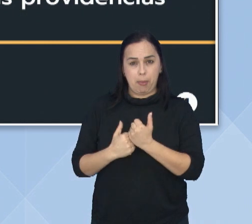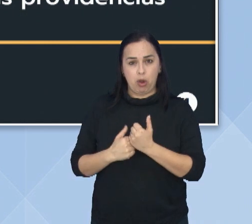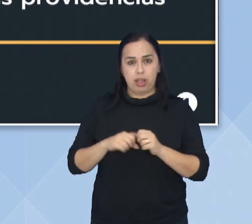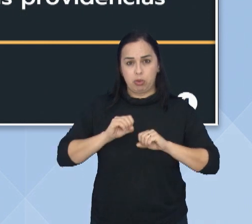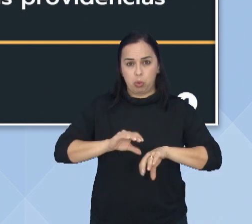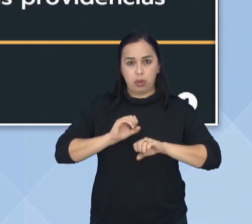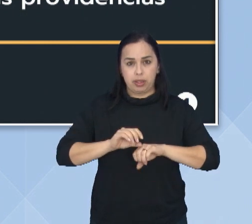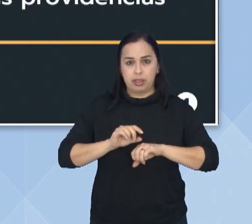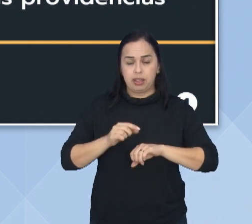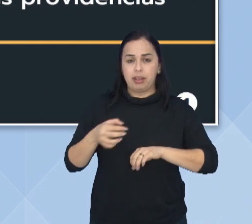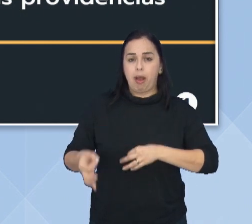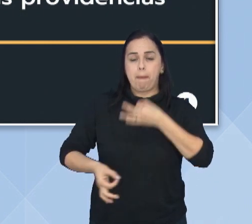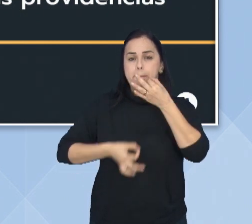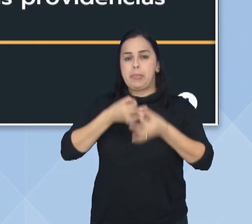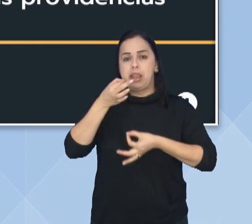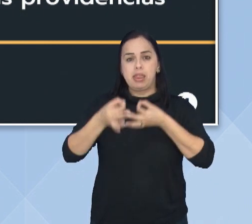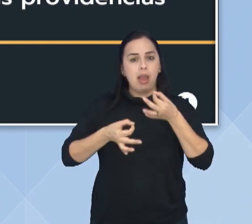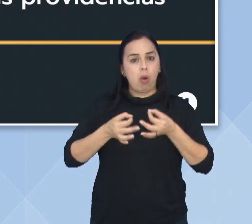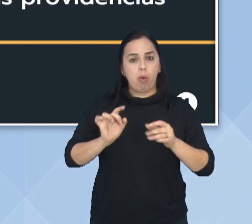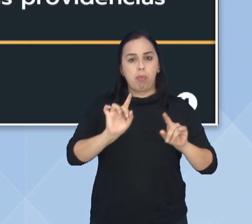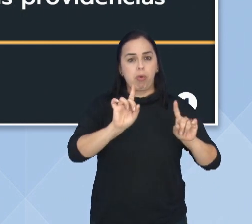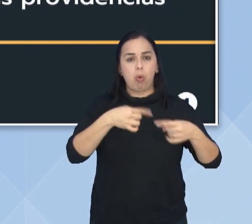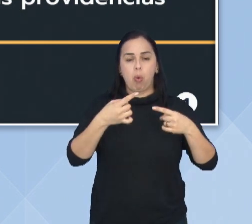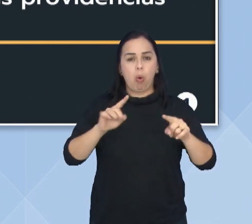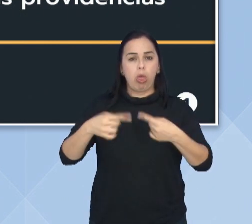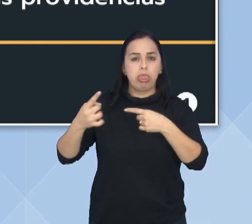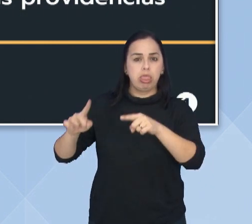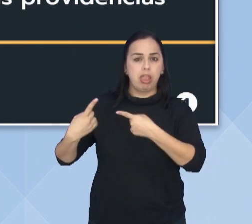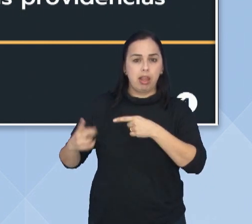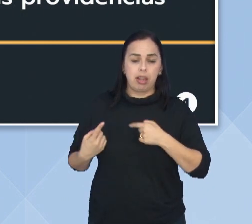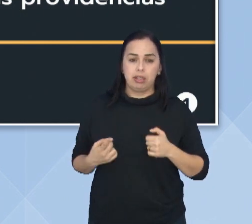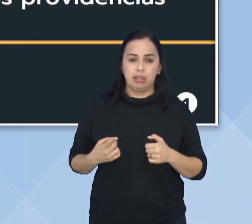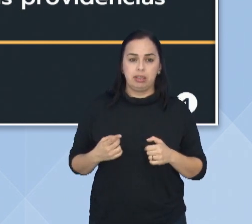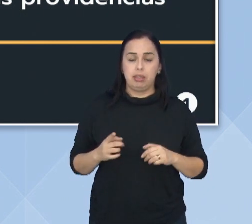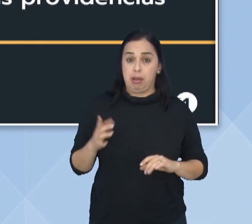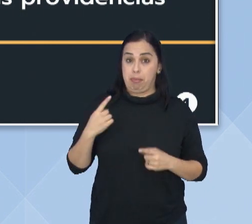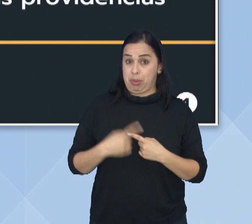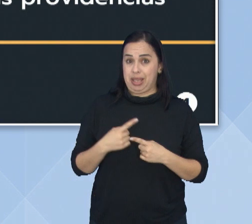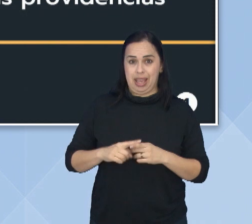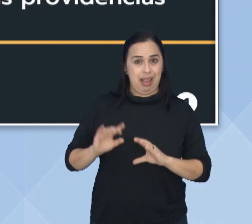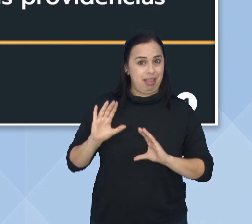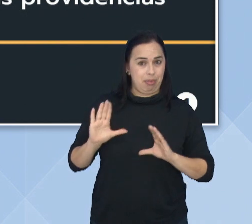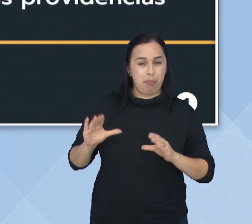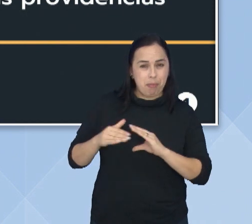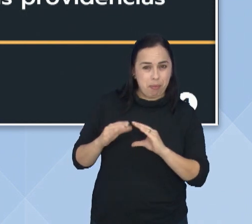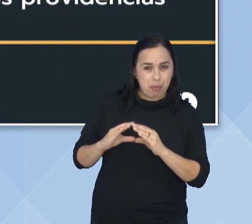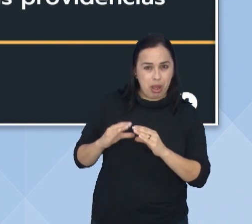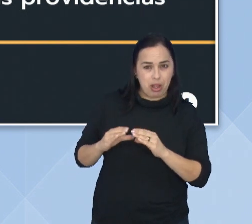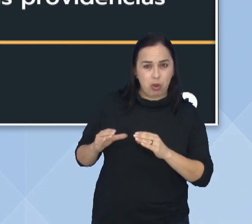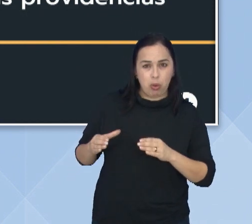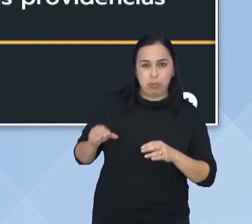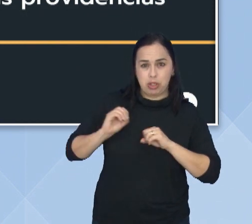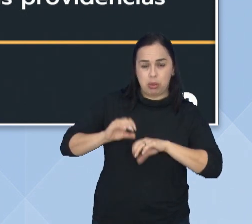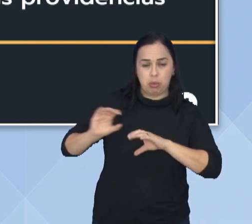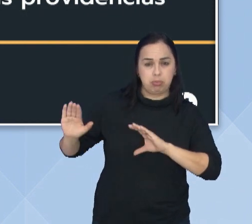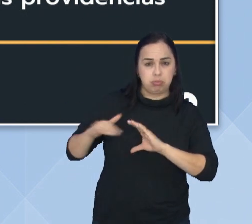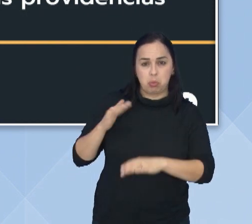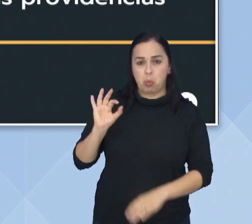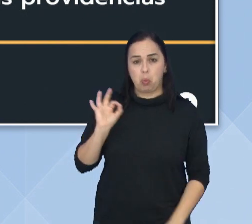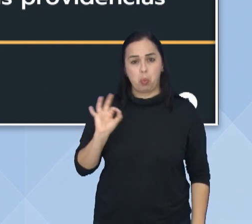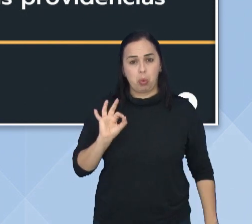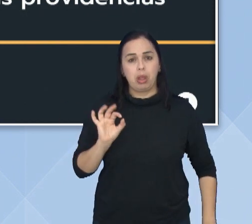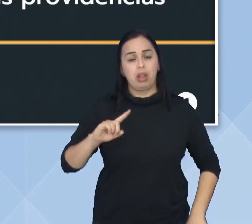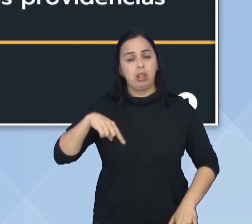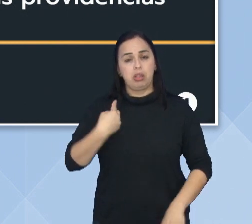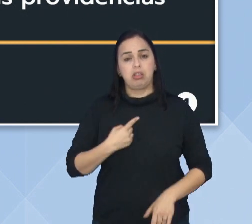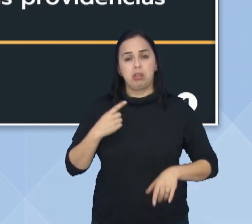parecer contrárias às nossas emendas, né, porque não passou pela Comissão de Educação, e nós estamos aqui lutando